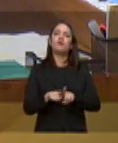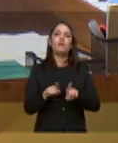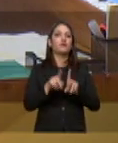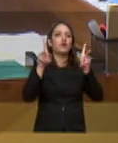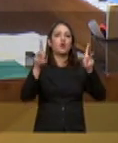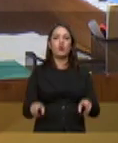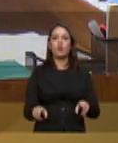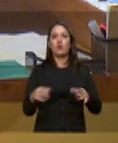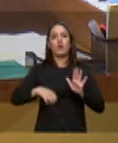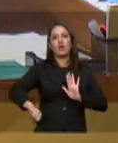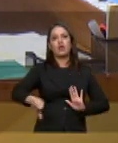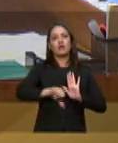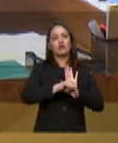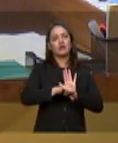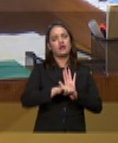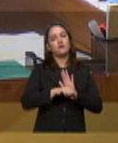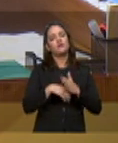natureza material e formal,